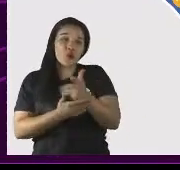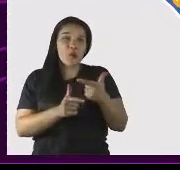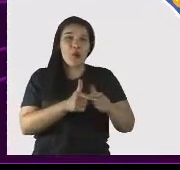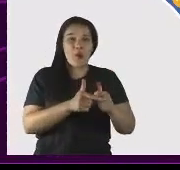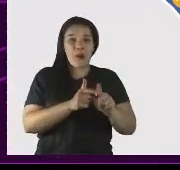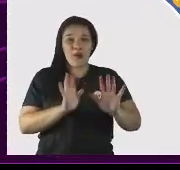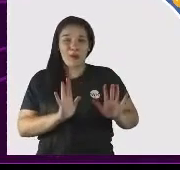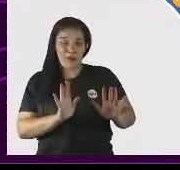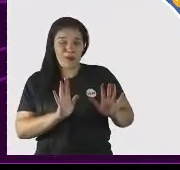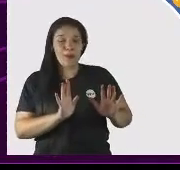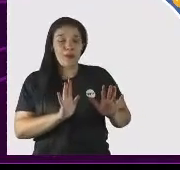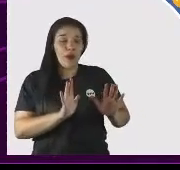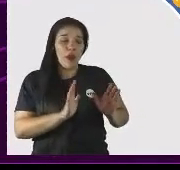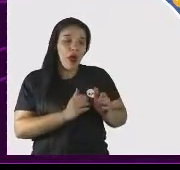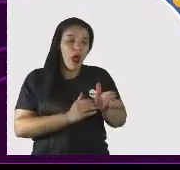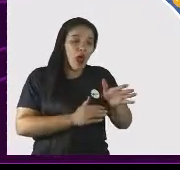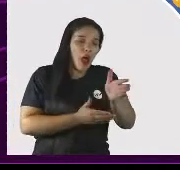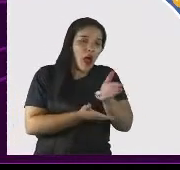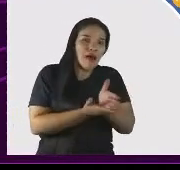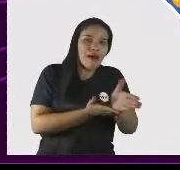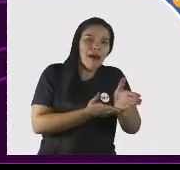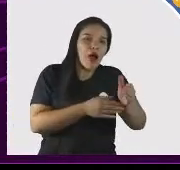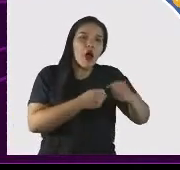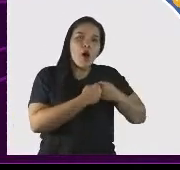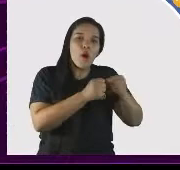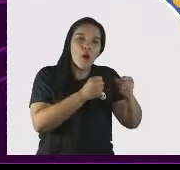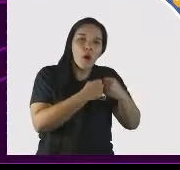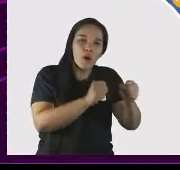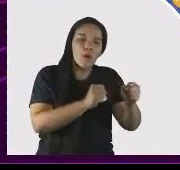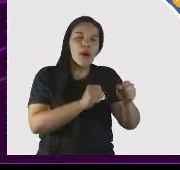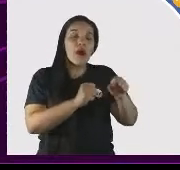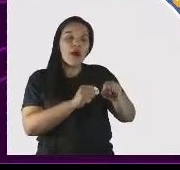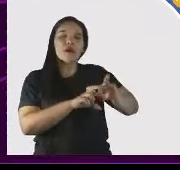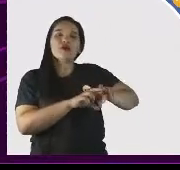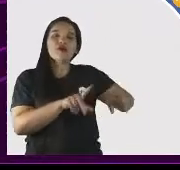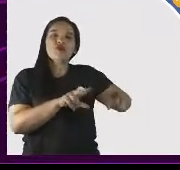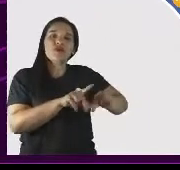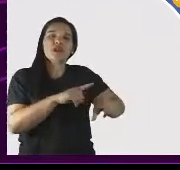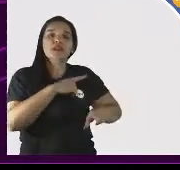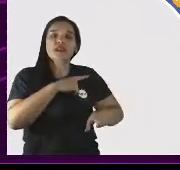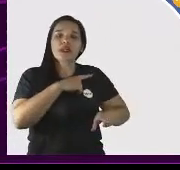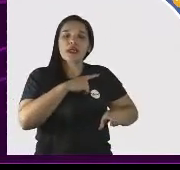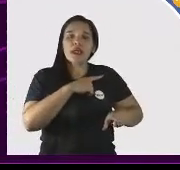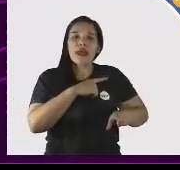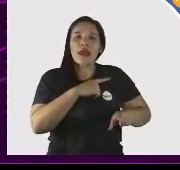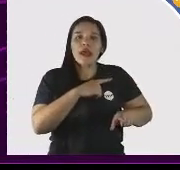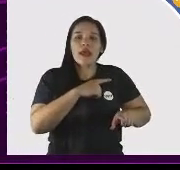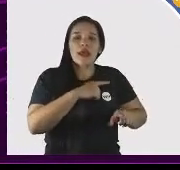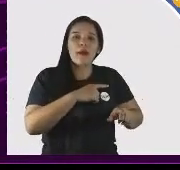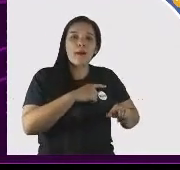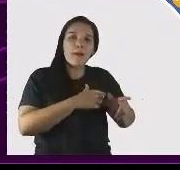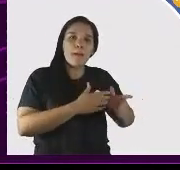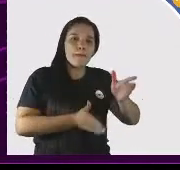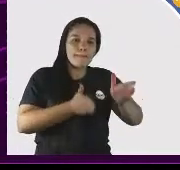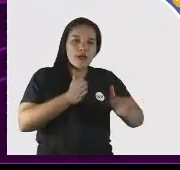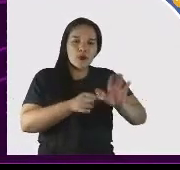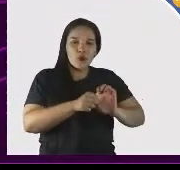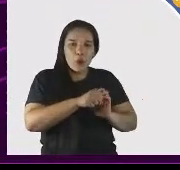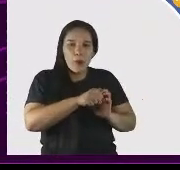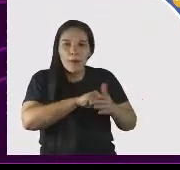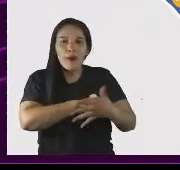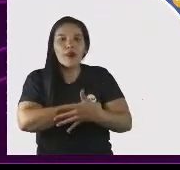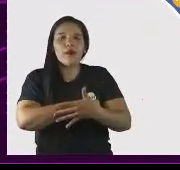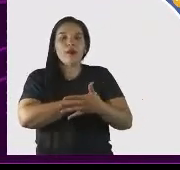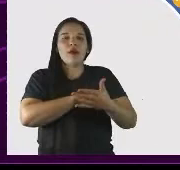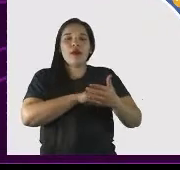mas o segmento de ônibus né volta ele acabou tendo um diferencial né que foi a questão da restrição do tráfego durante a pandemia né E se alguma